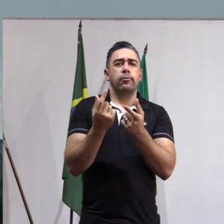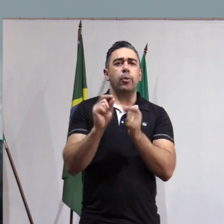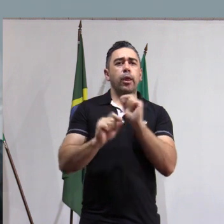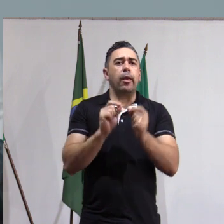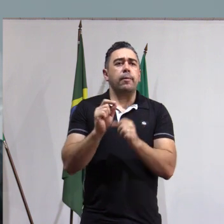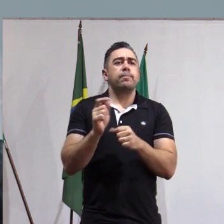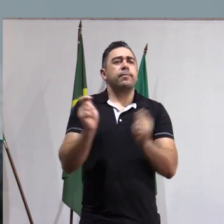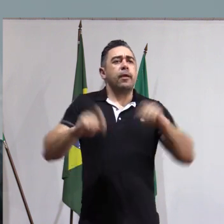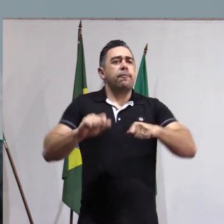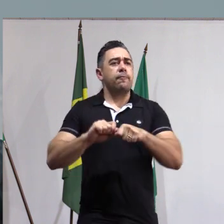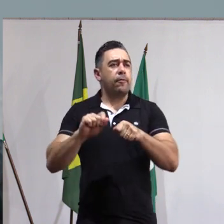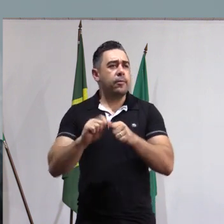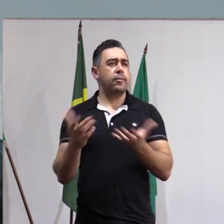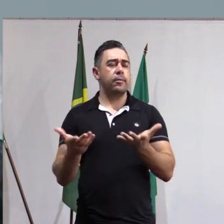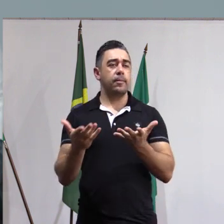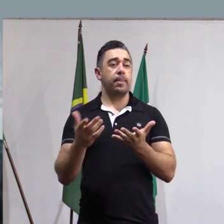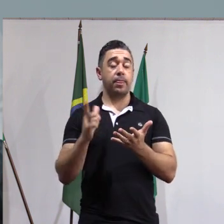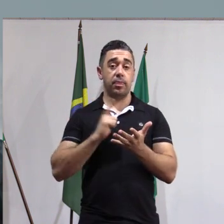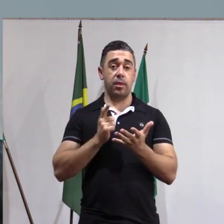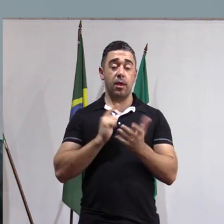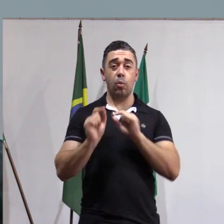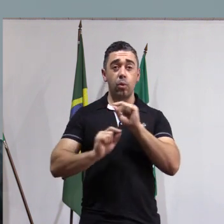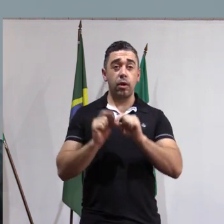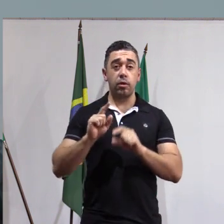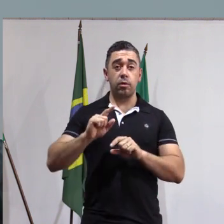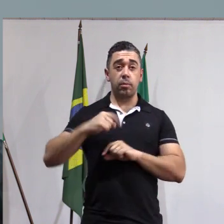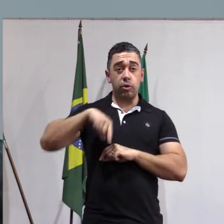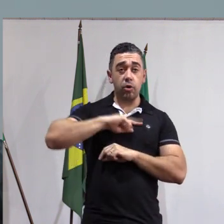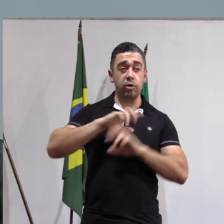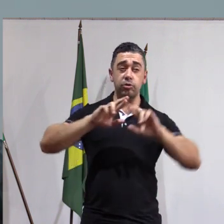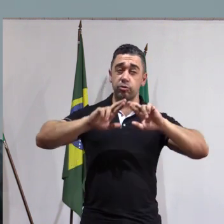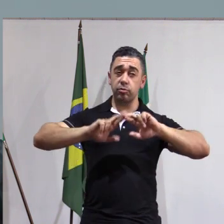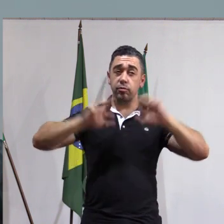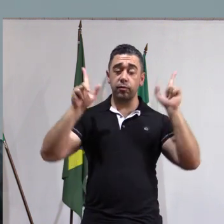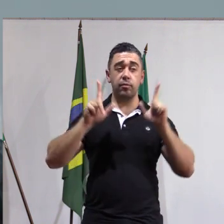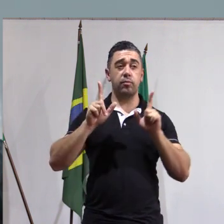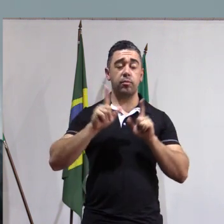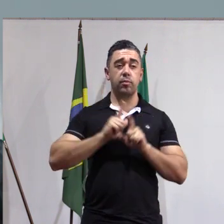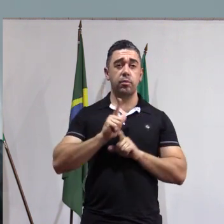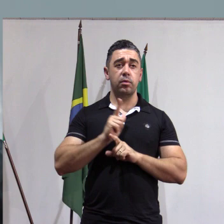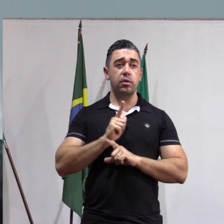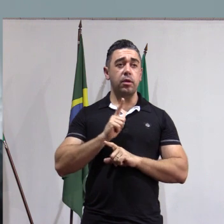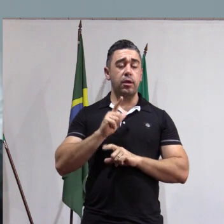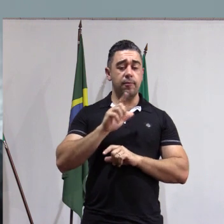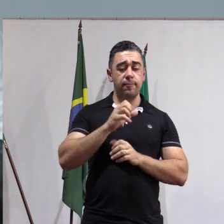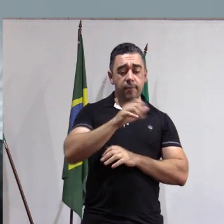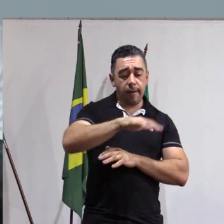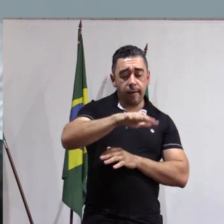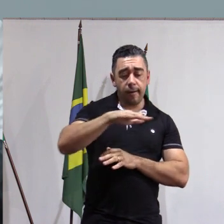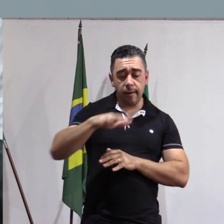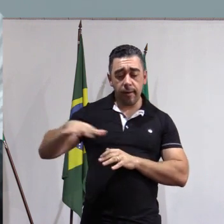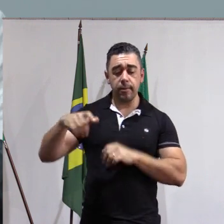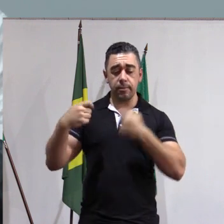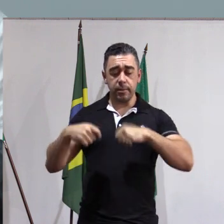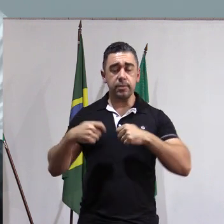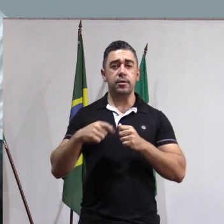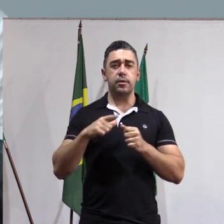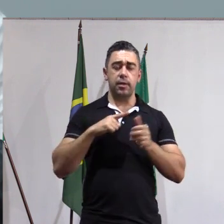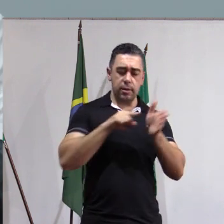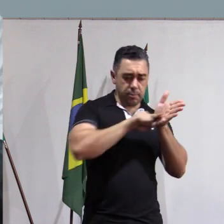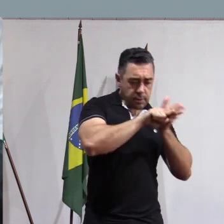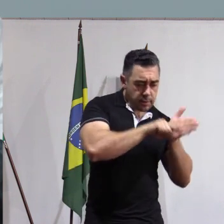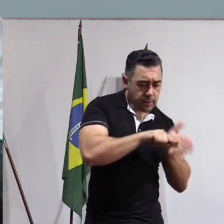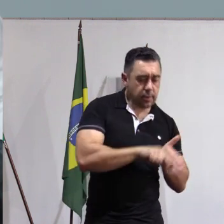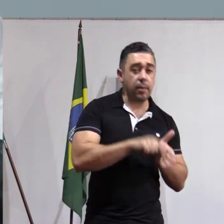Mercadológica, que coloca para nós imensas dificuldades para os setores que precisam desenvolver as pesquisas nas áreas das